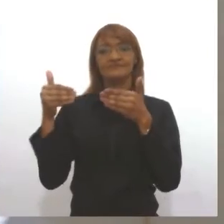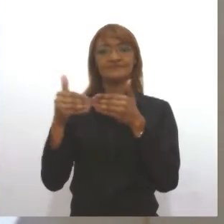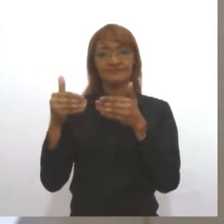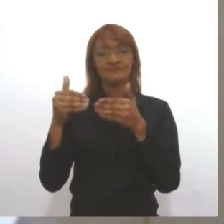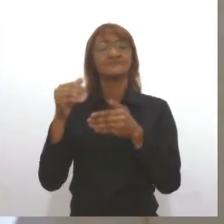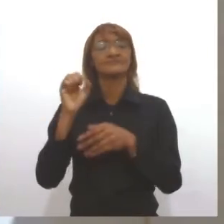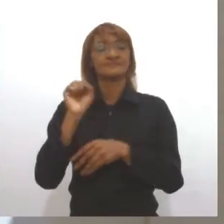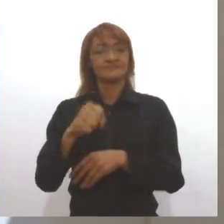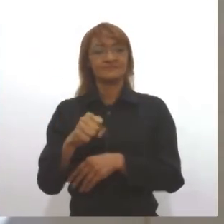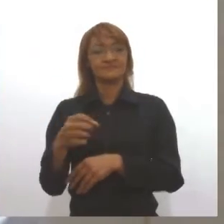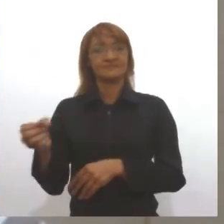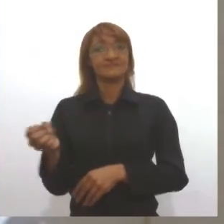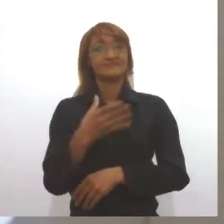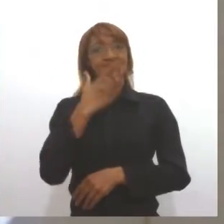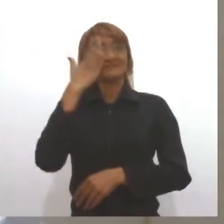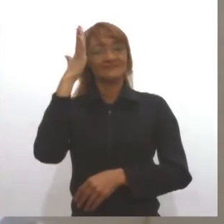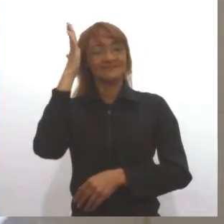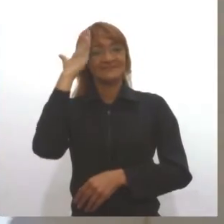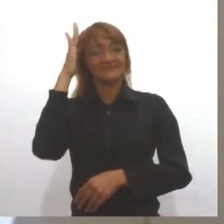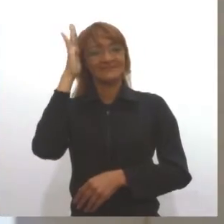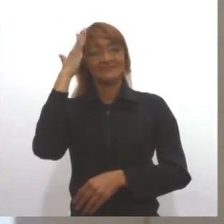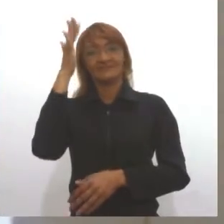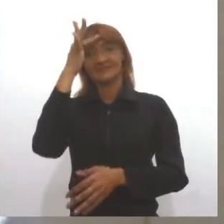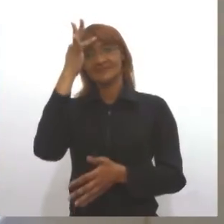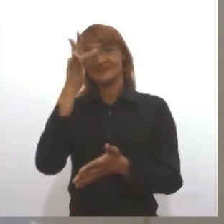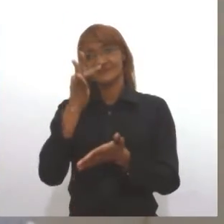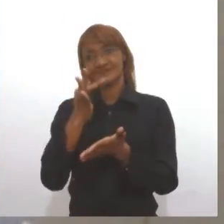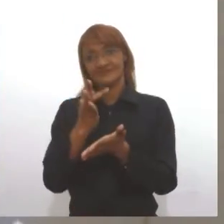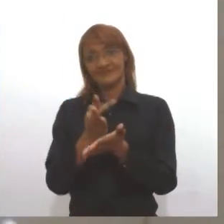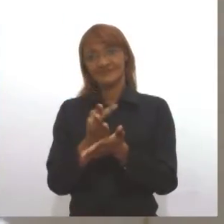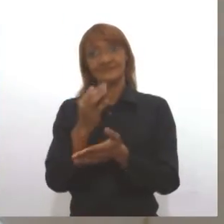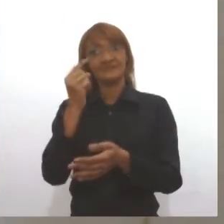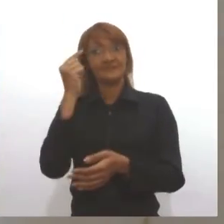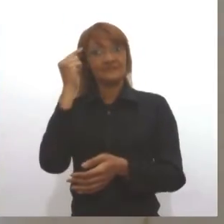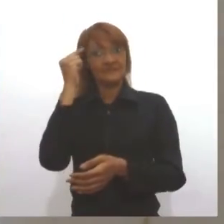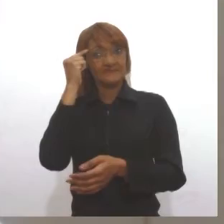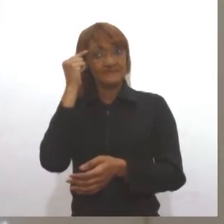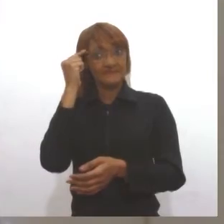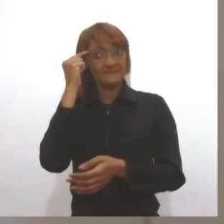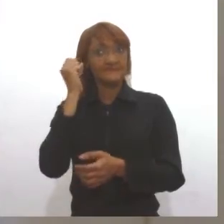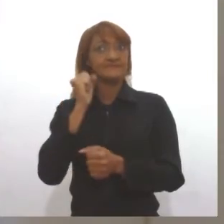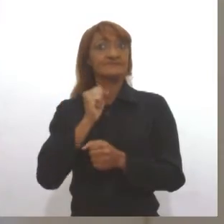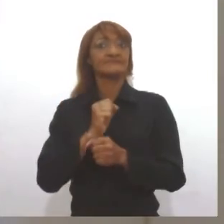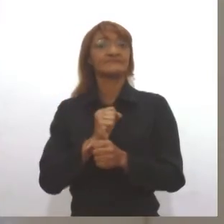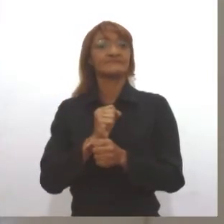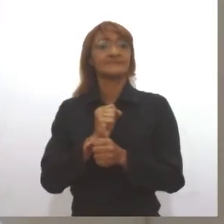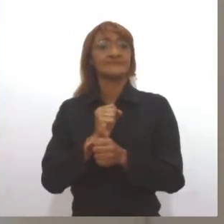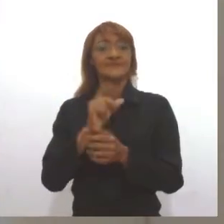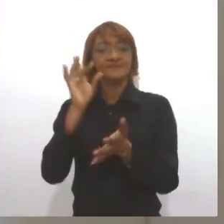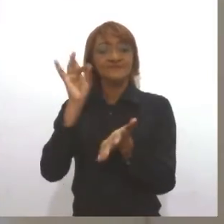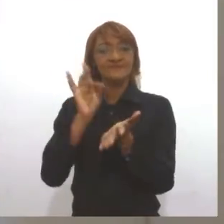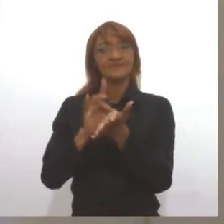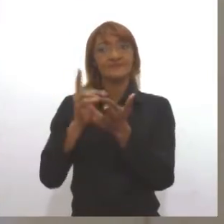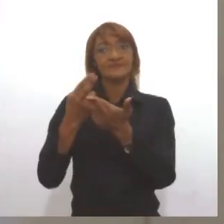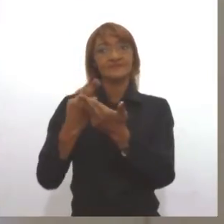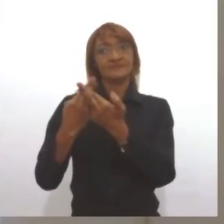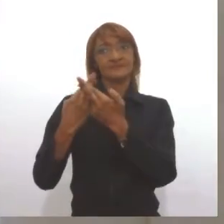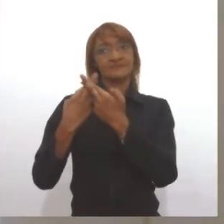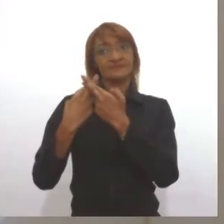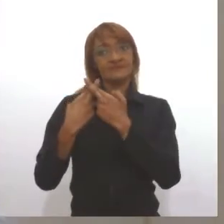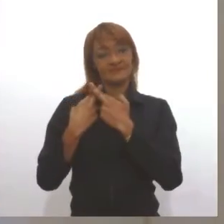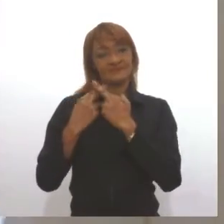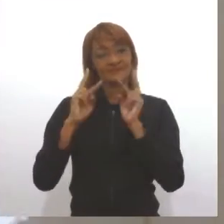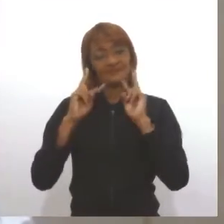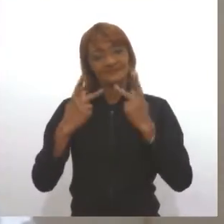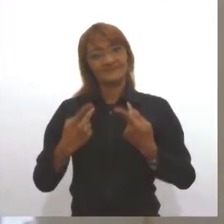desse novo entendimento de uma fé que pensa, de uma fé que é firmada, sobretudo, na responsabilidade do ser